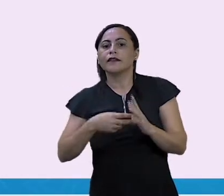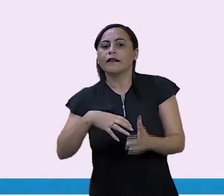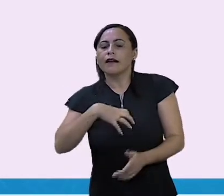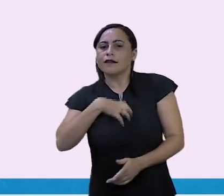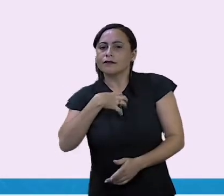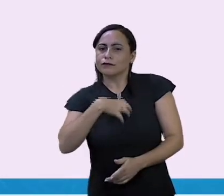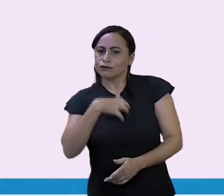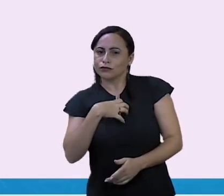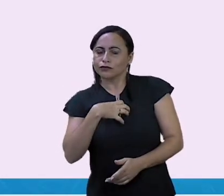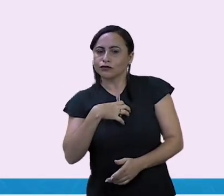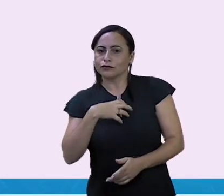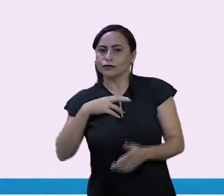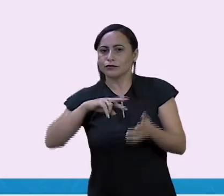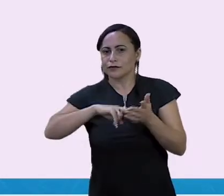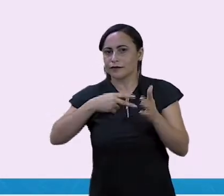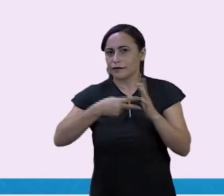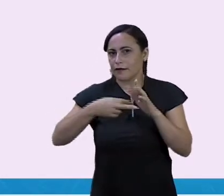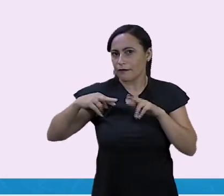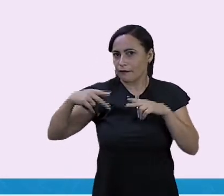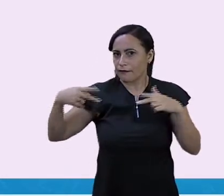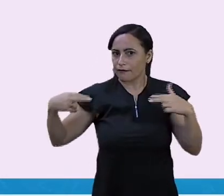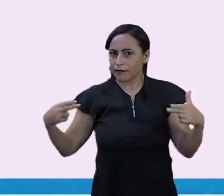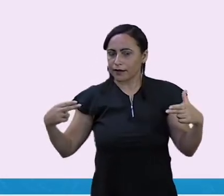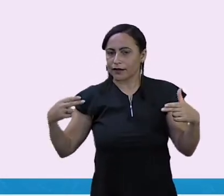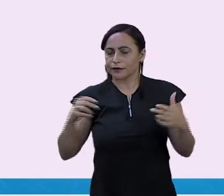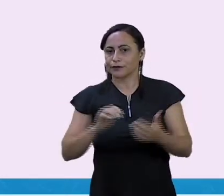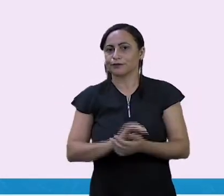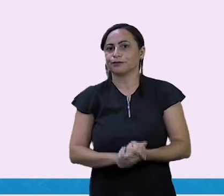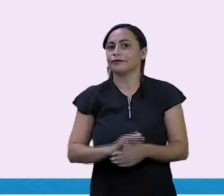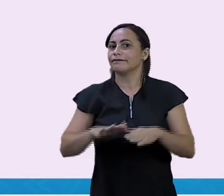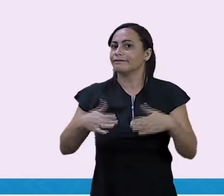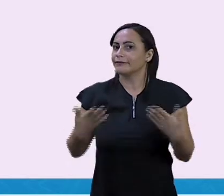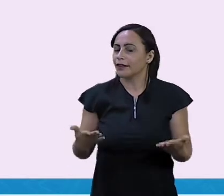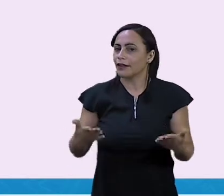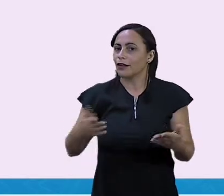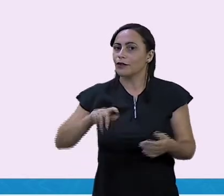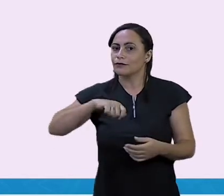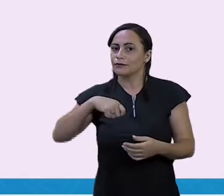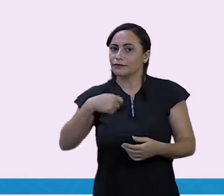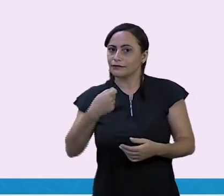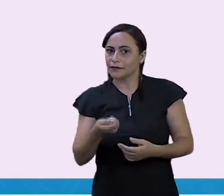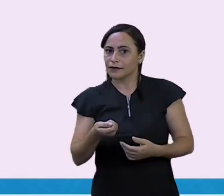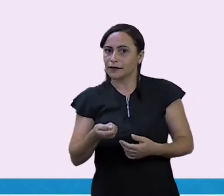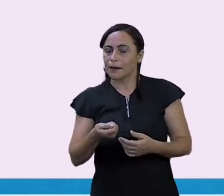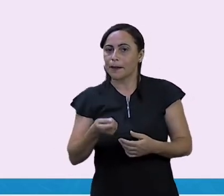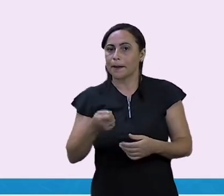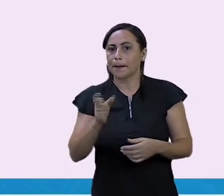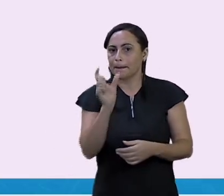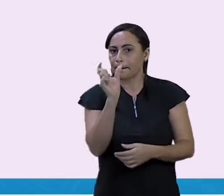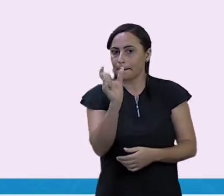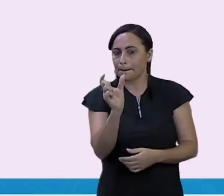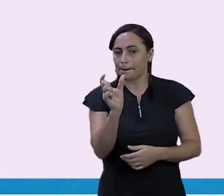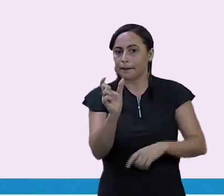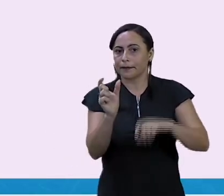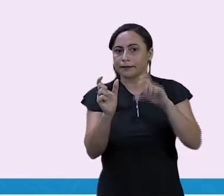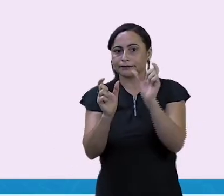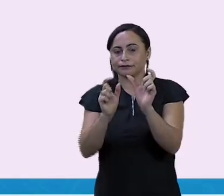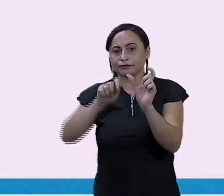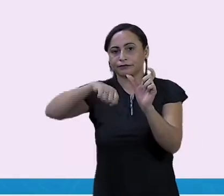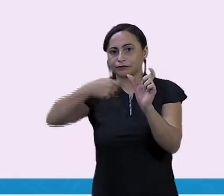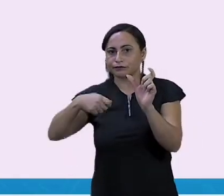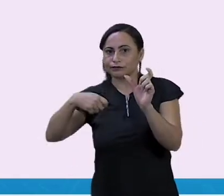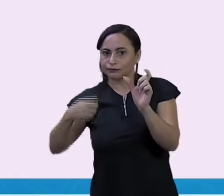muitos significados. Sendo assim, polissemia é a propriedade que uma